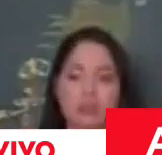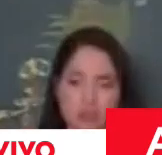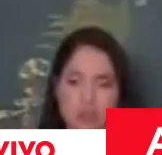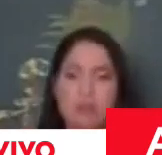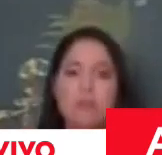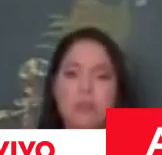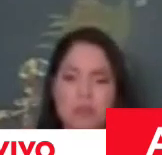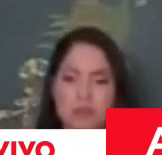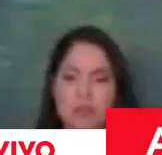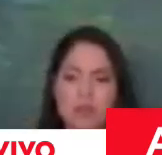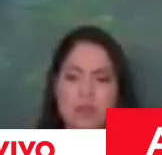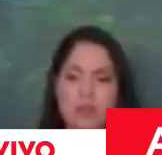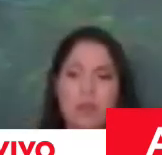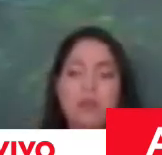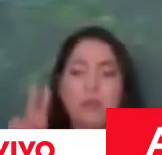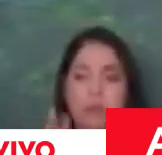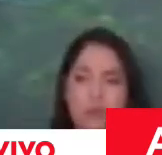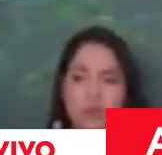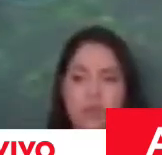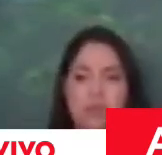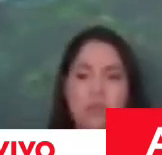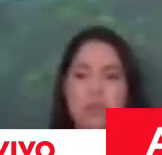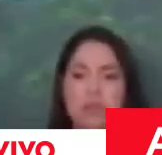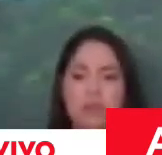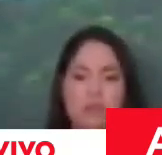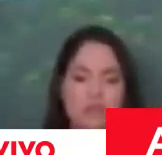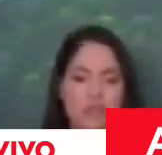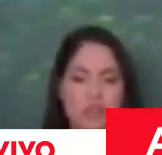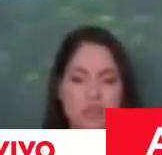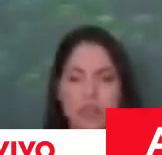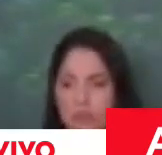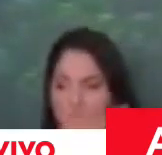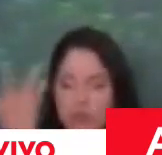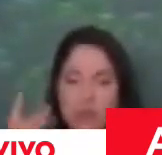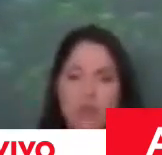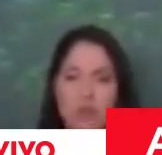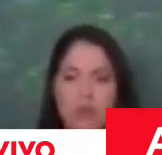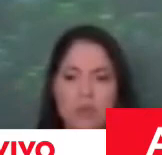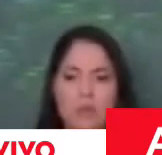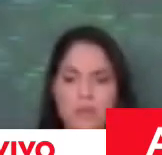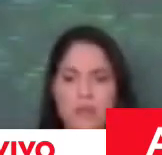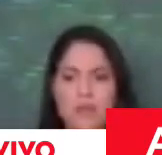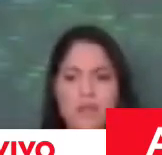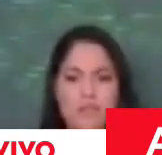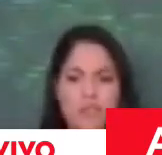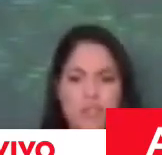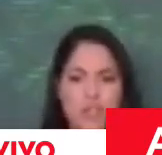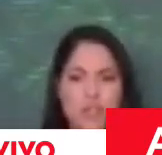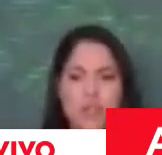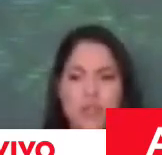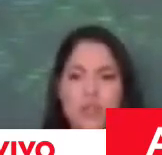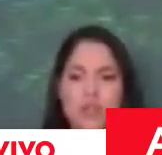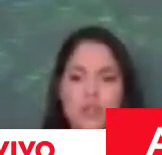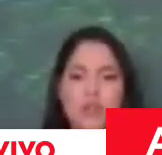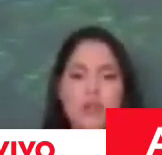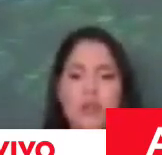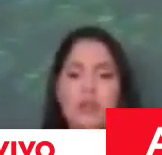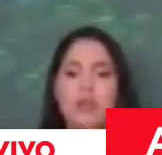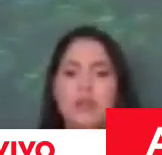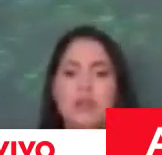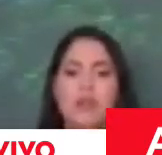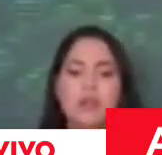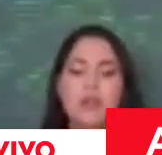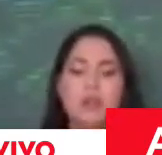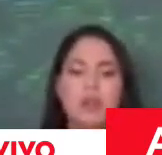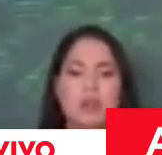defesa da proteção da dignidade da pessoa humana, pois é preciso atentar para a circunstância que